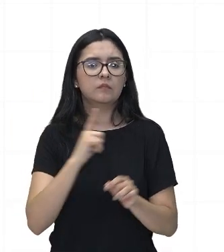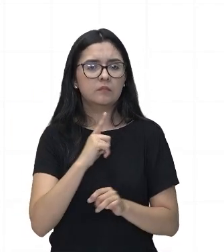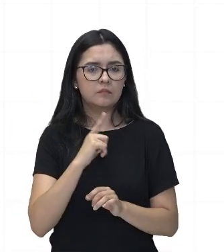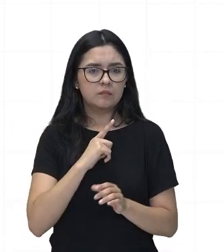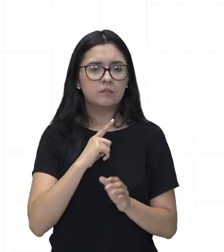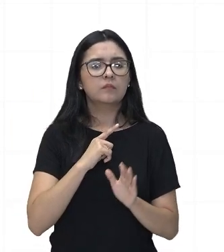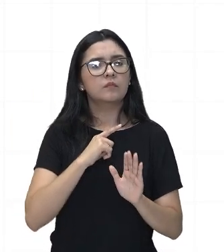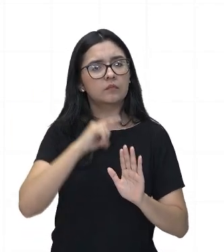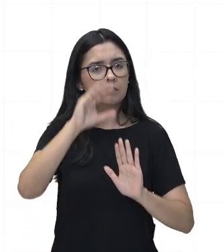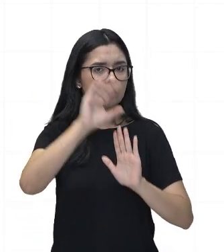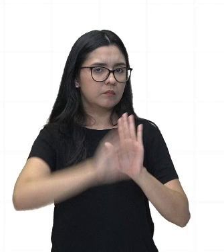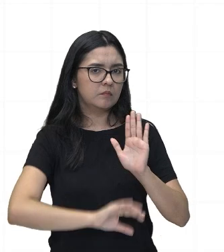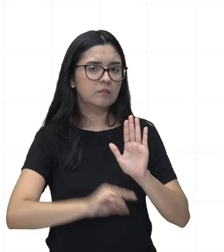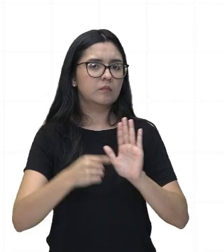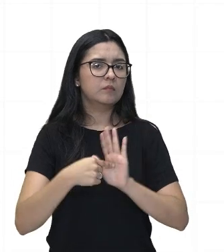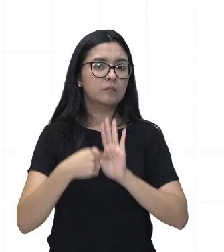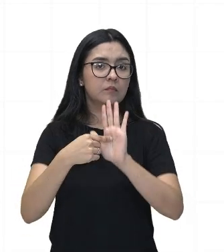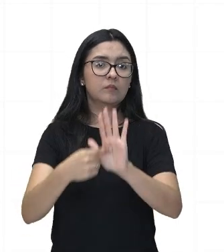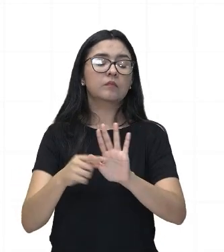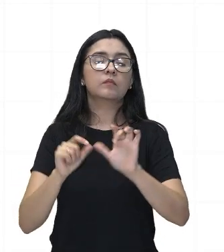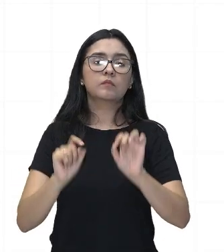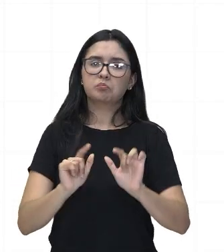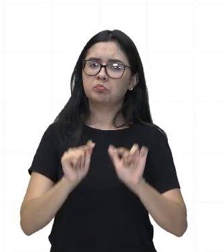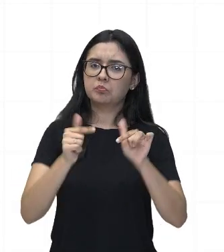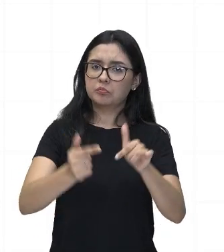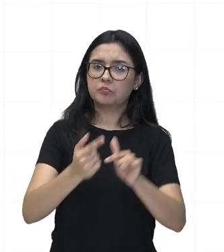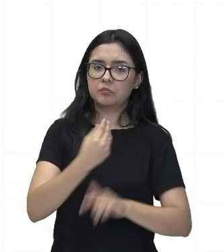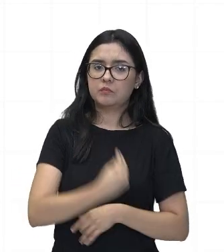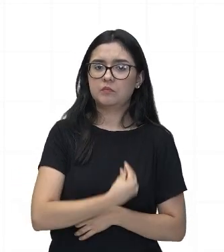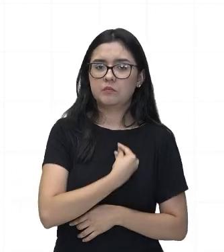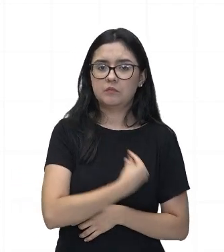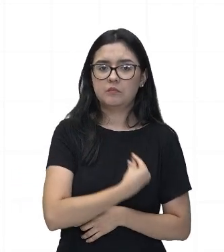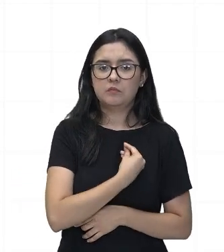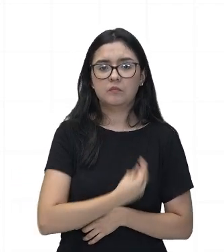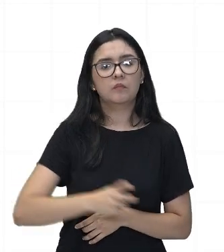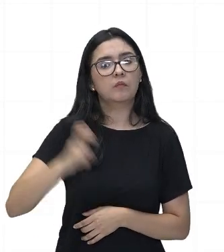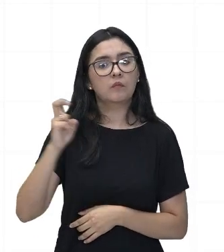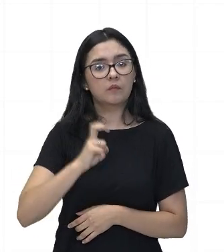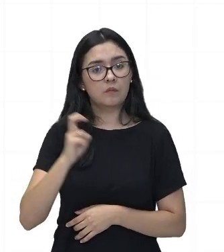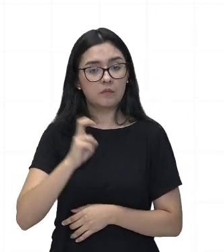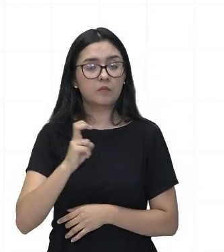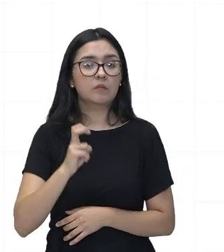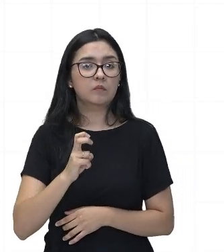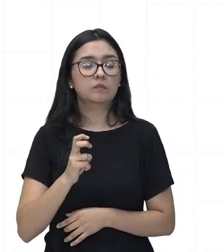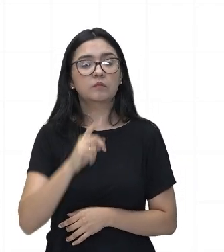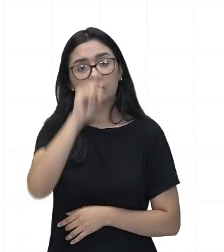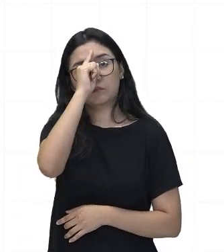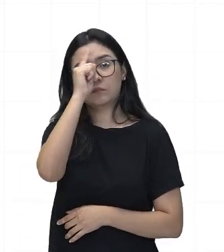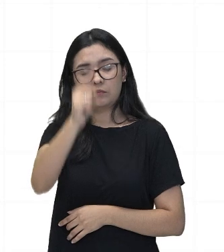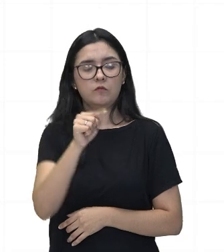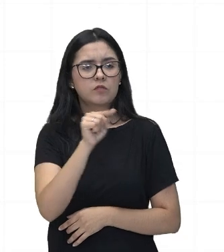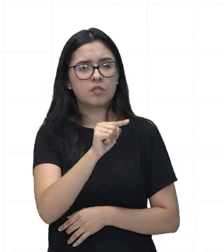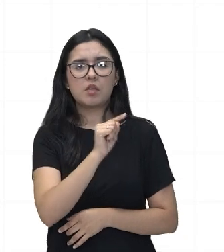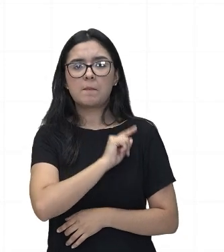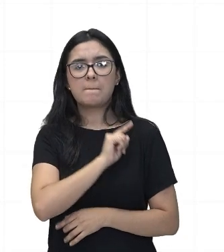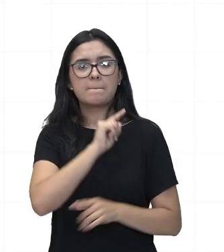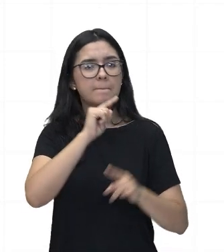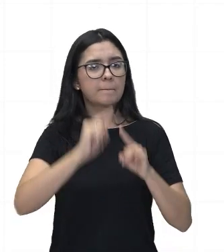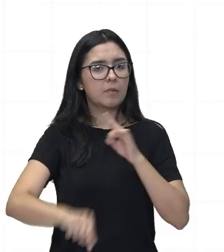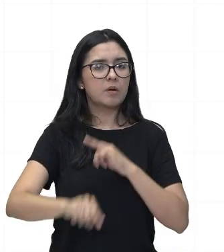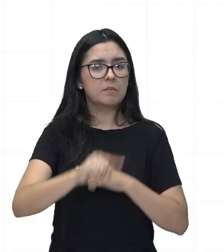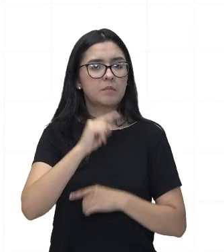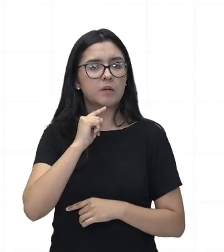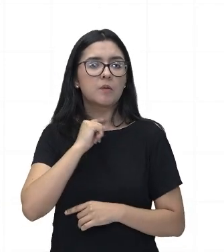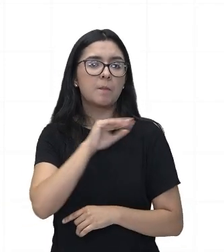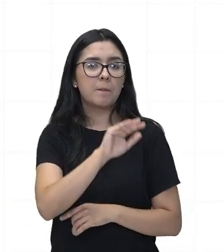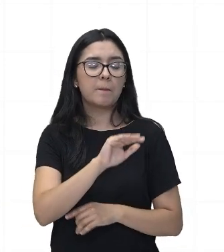se defende a vida, a começar do 5º mandamento, não matarás, e do mandamento de Jesus Cristo aos